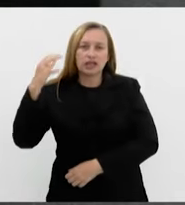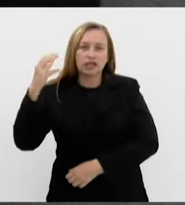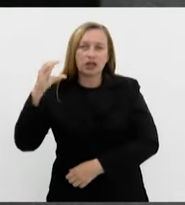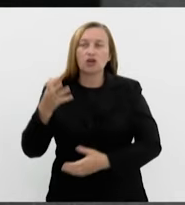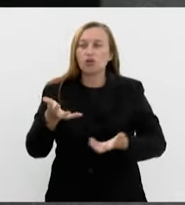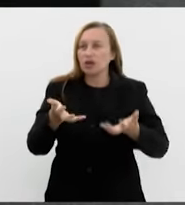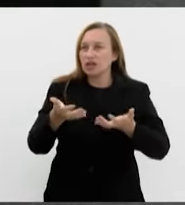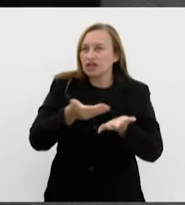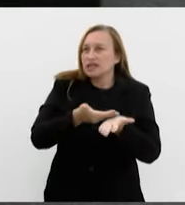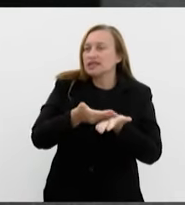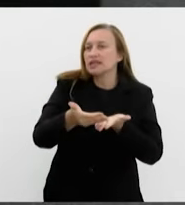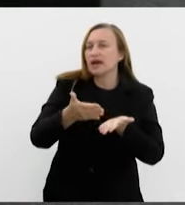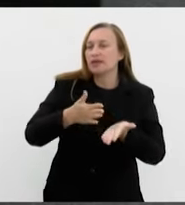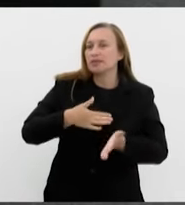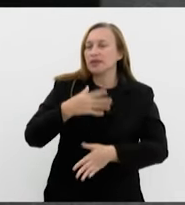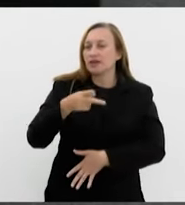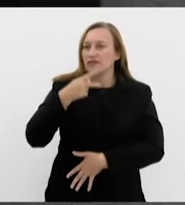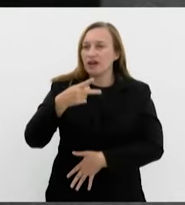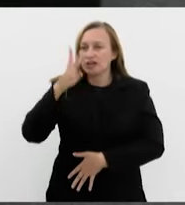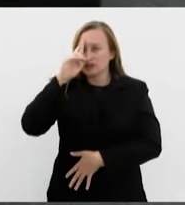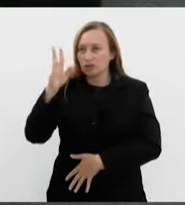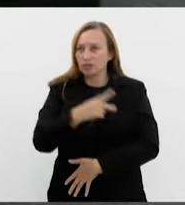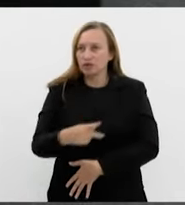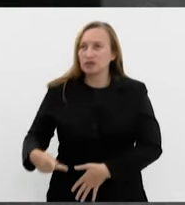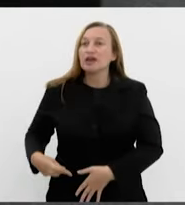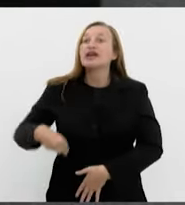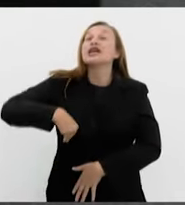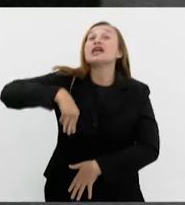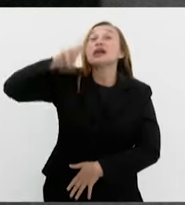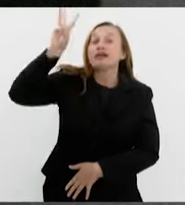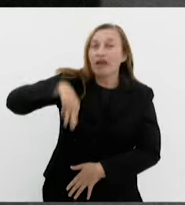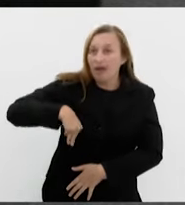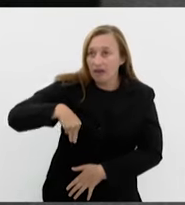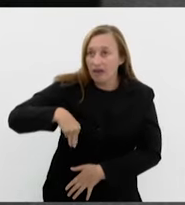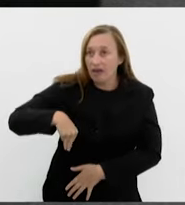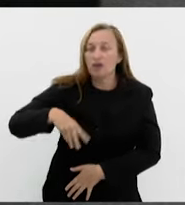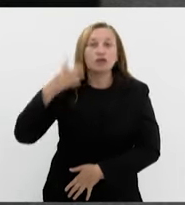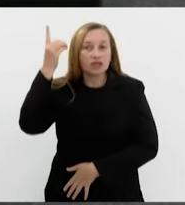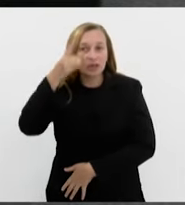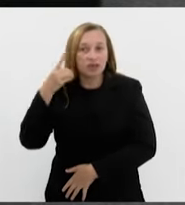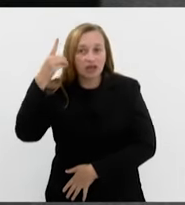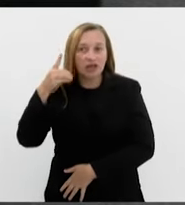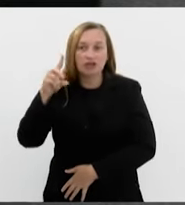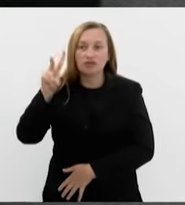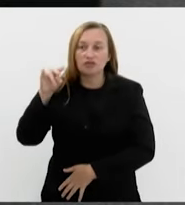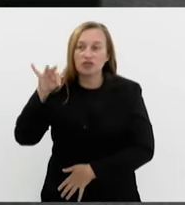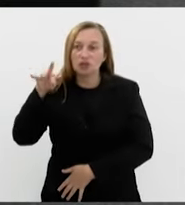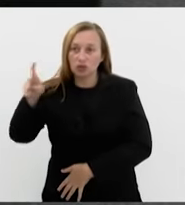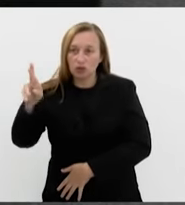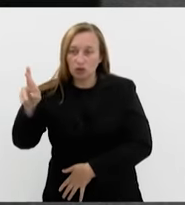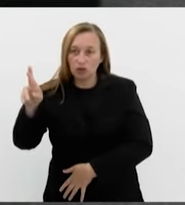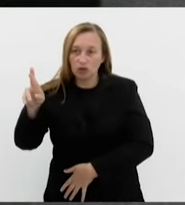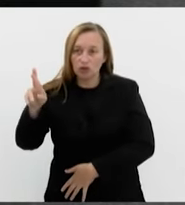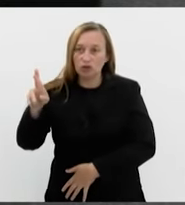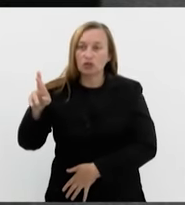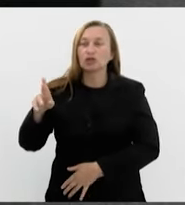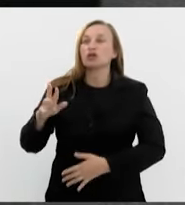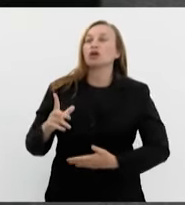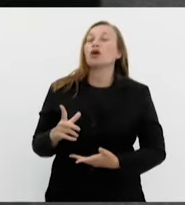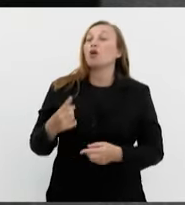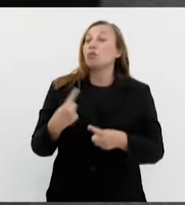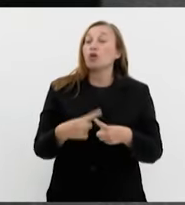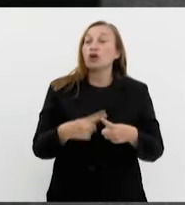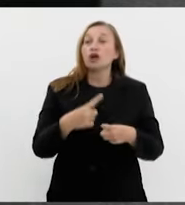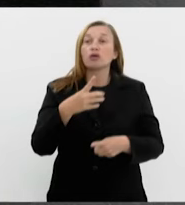presidente, falando de quem é o deputado Vitor Júnior. Porque o deputado Rodrigo Amorim, ao qual eu tenho um carinho